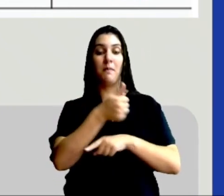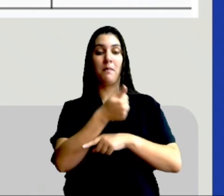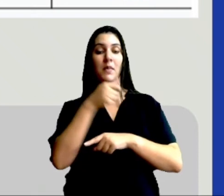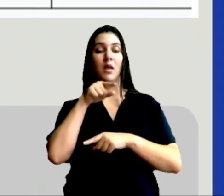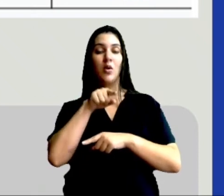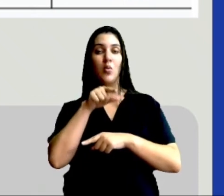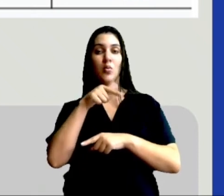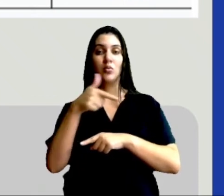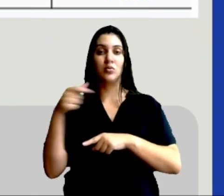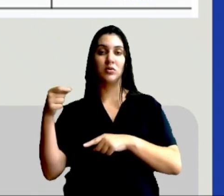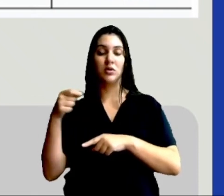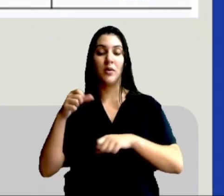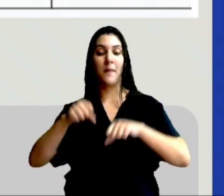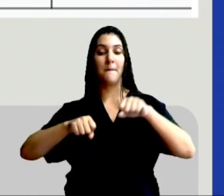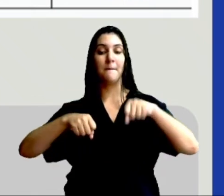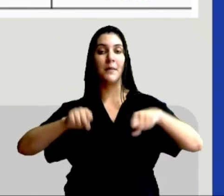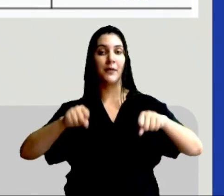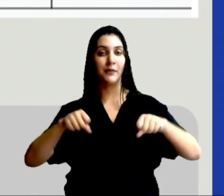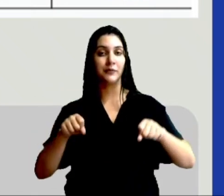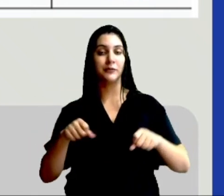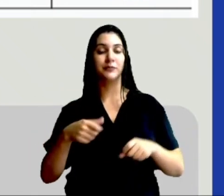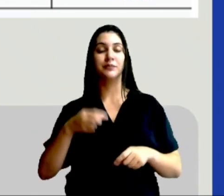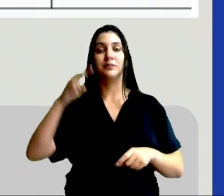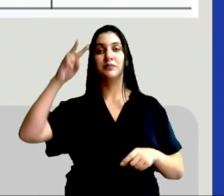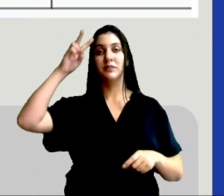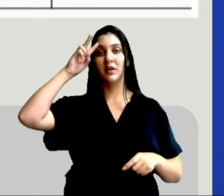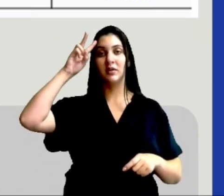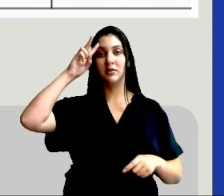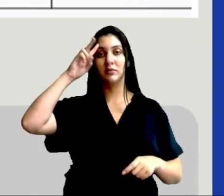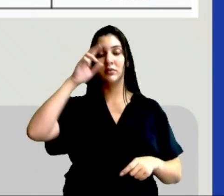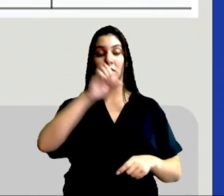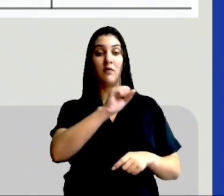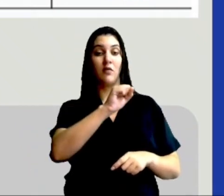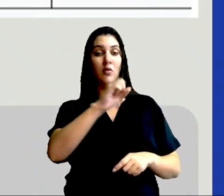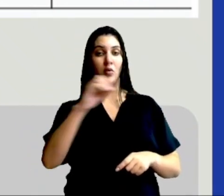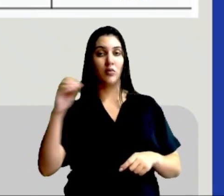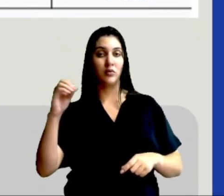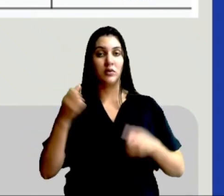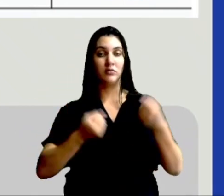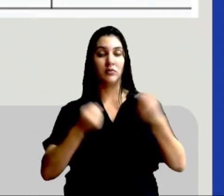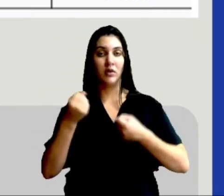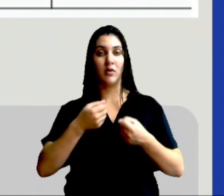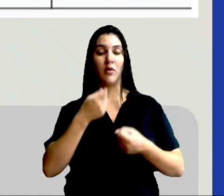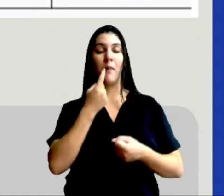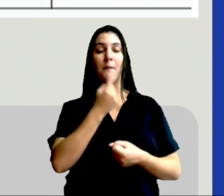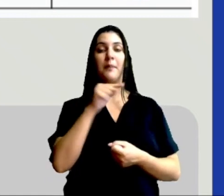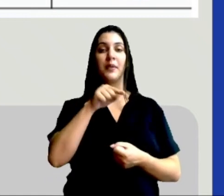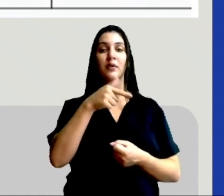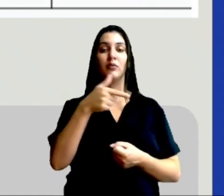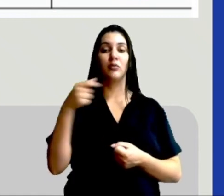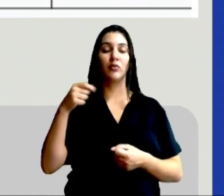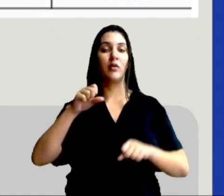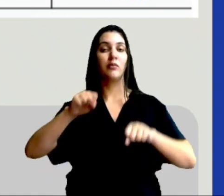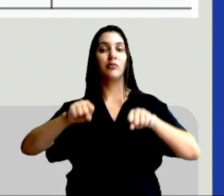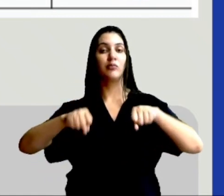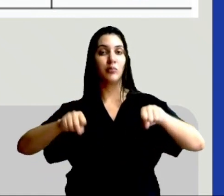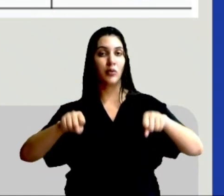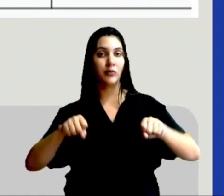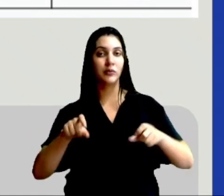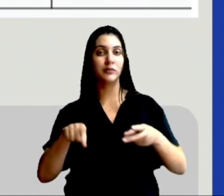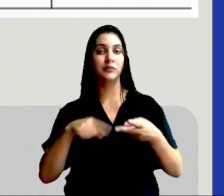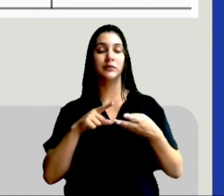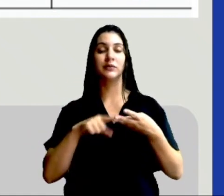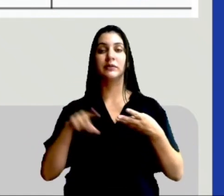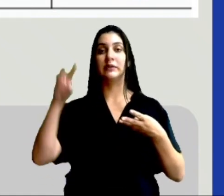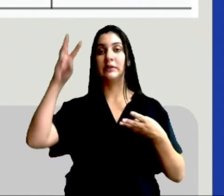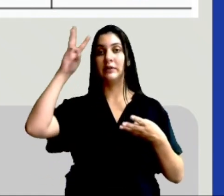motocicletas. Na segunda-feira, 800 automóveis e 1.800 motocicletas. Na